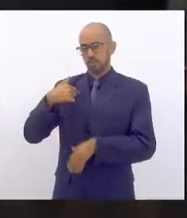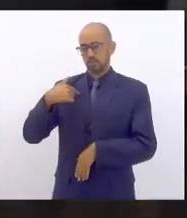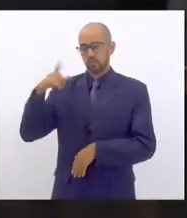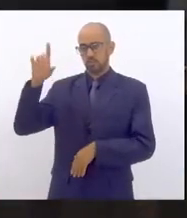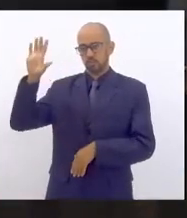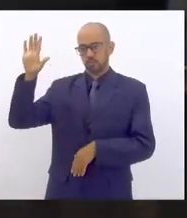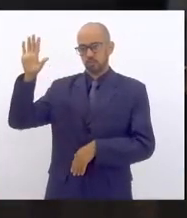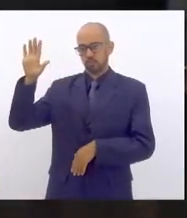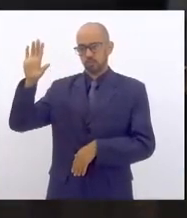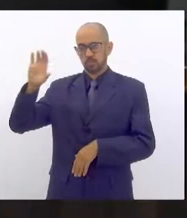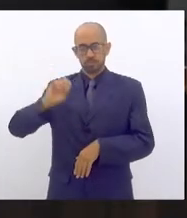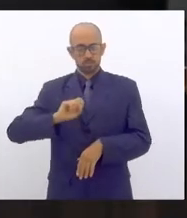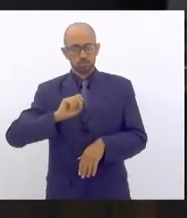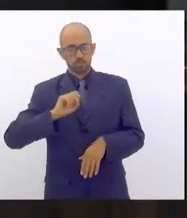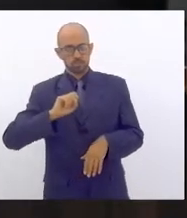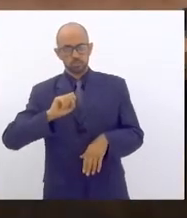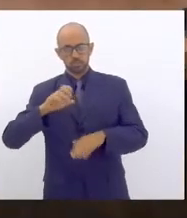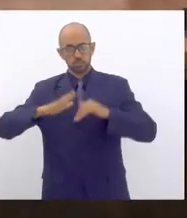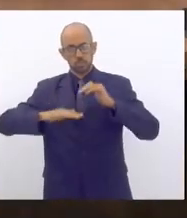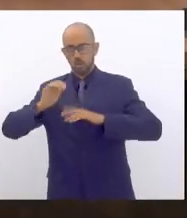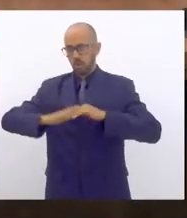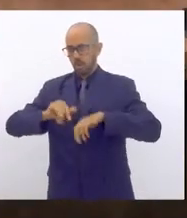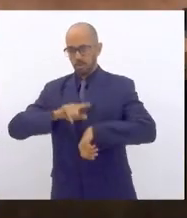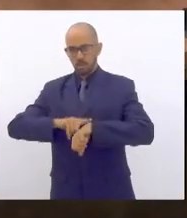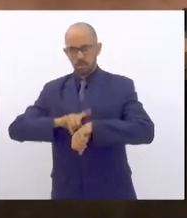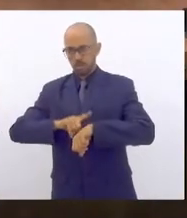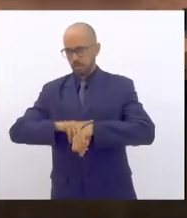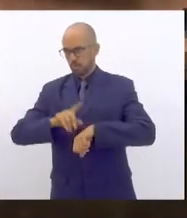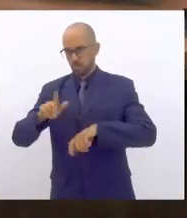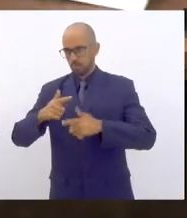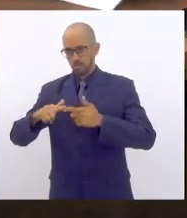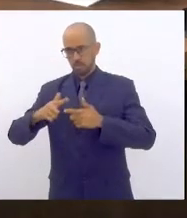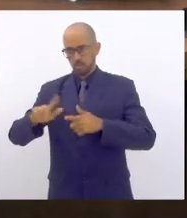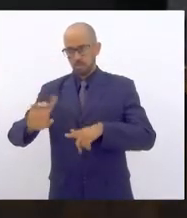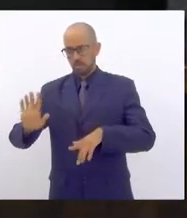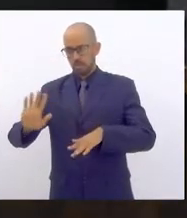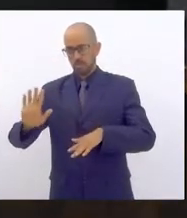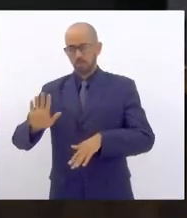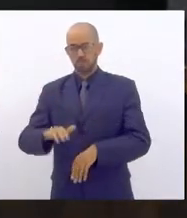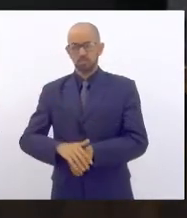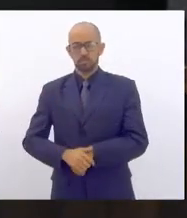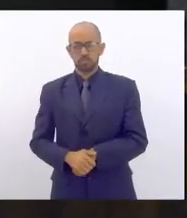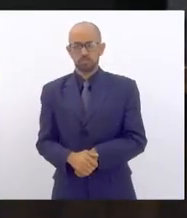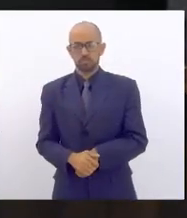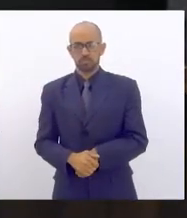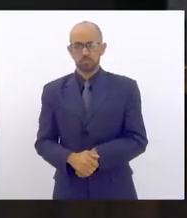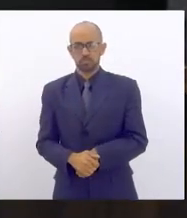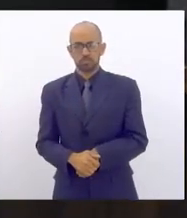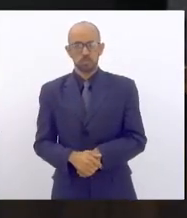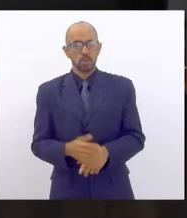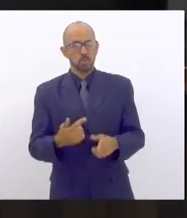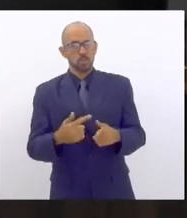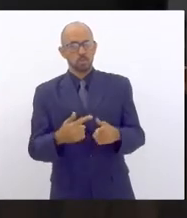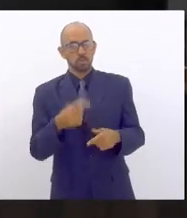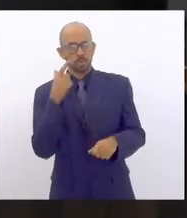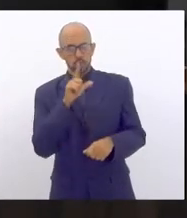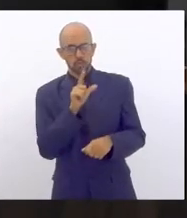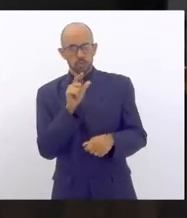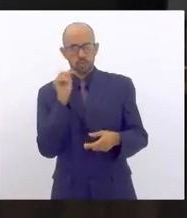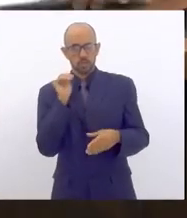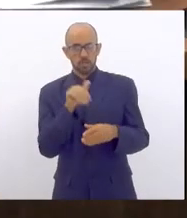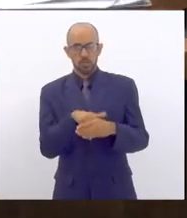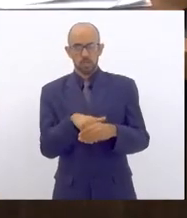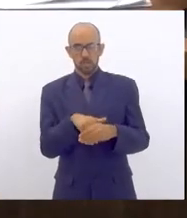pediria, porque... Pode ser em qualquer momento, okay. Sem problema nenhum. Porque para que a gente possa votar os vetos. Sem problema nenhum, a noite é